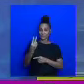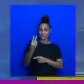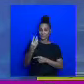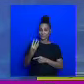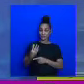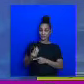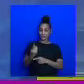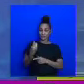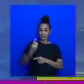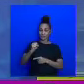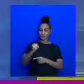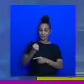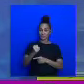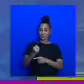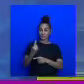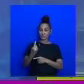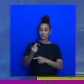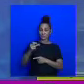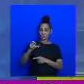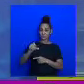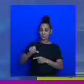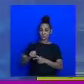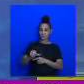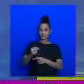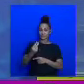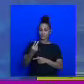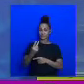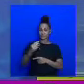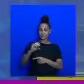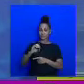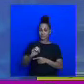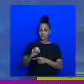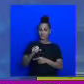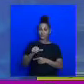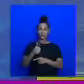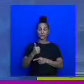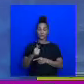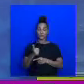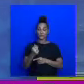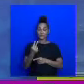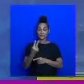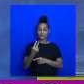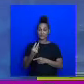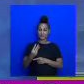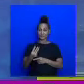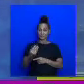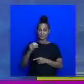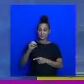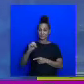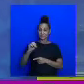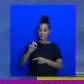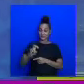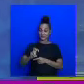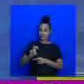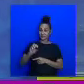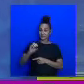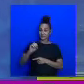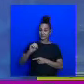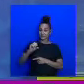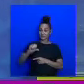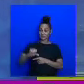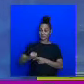22, 24, 18, 19, 20, 11, 23,